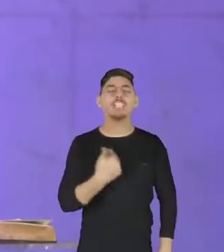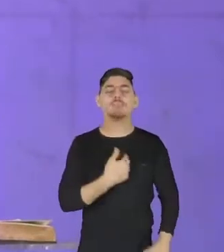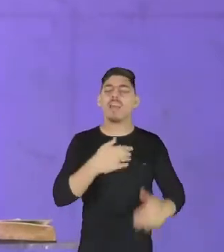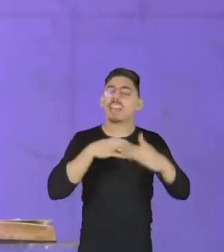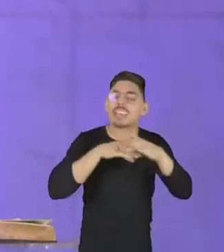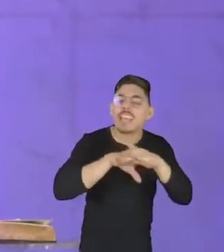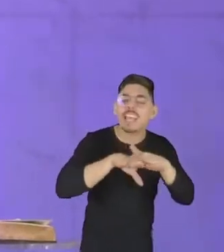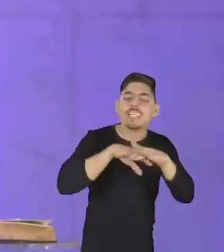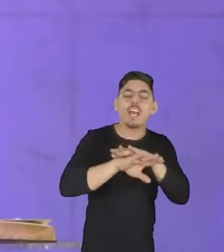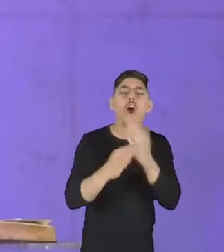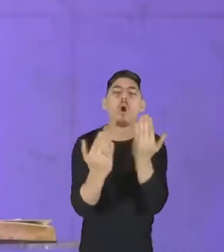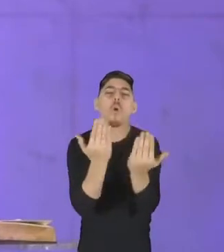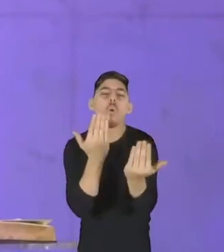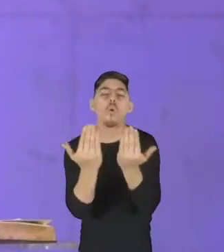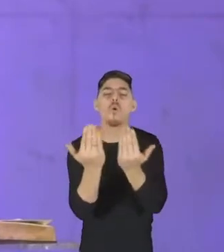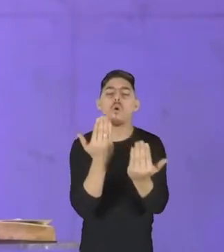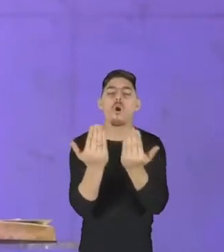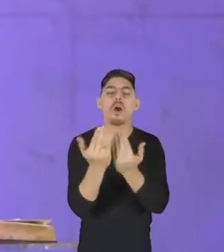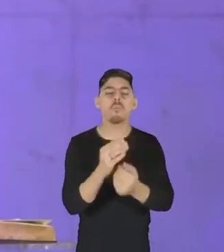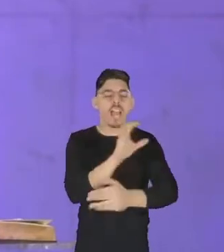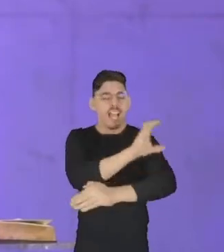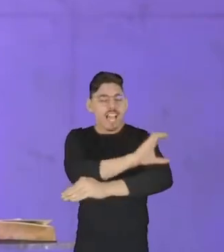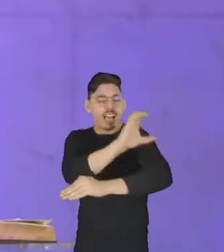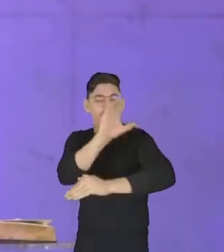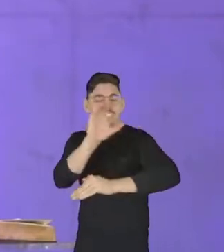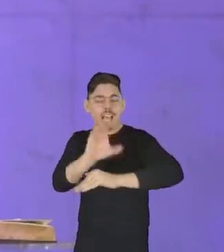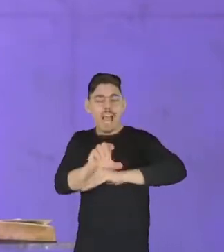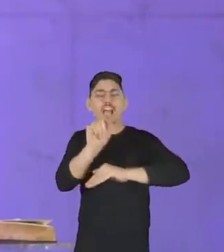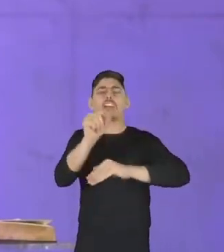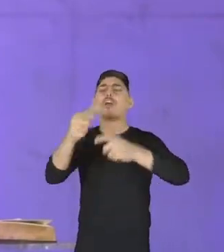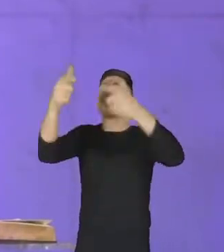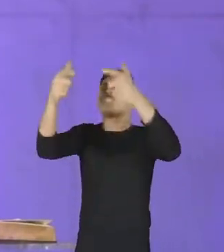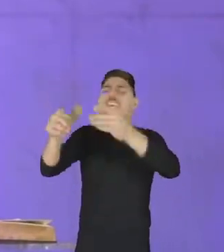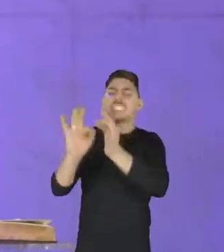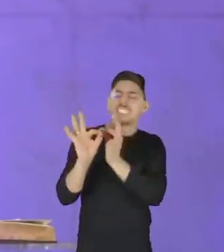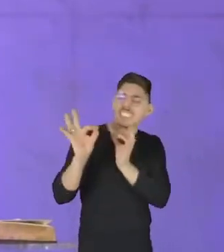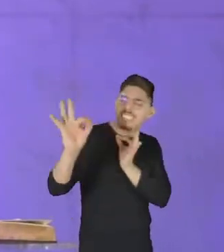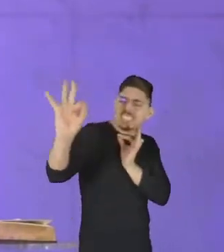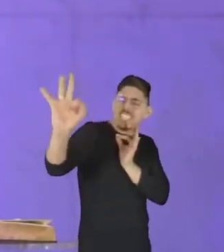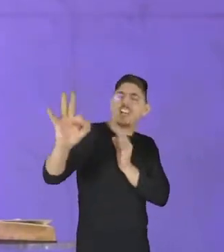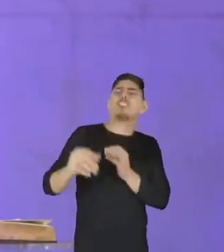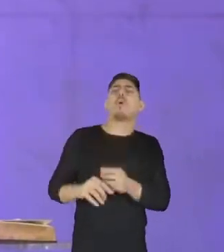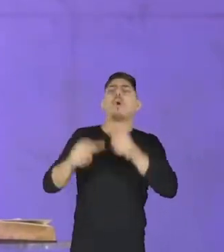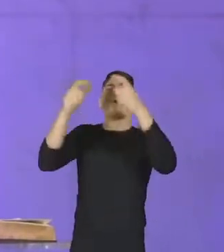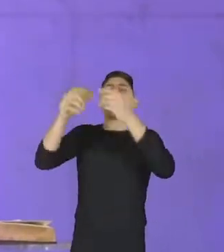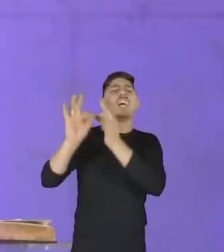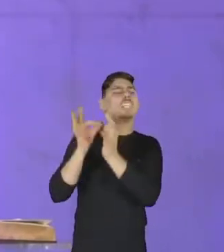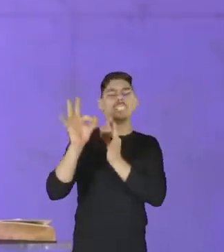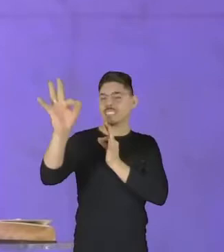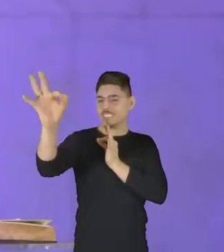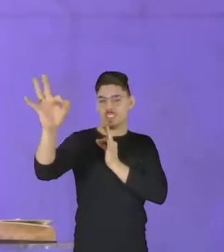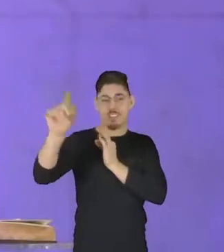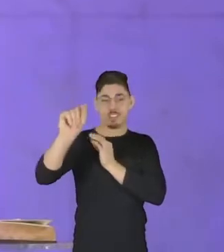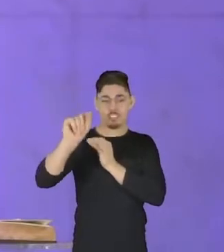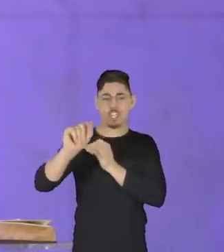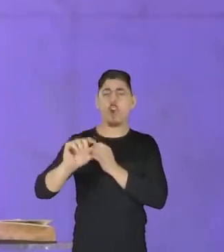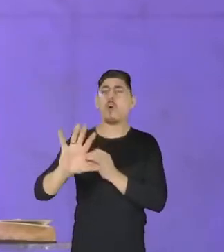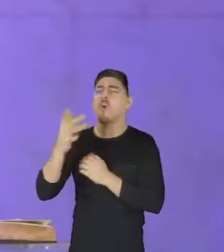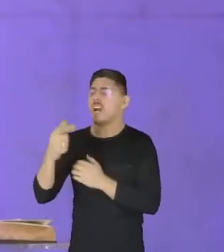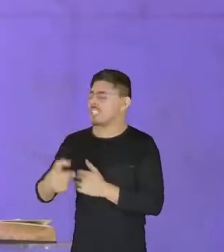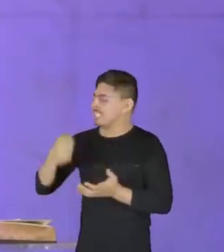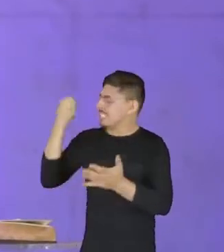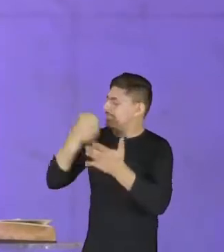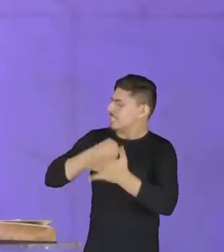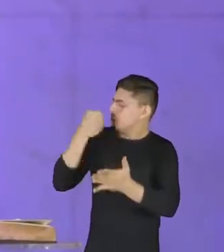de relacionar Canaã como essa terra distante, como esse lugar distante, onde diante das lutas,